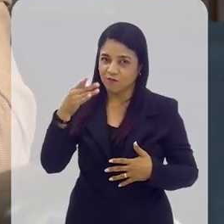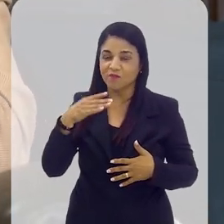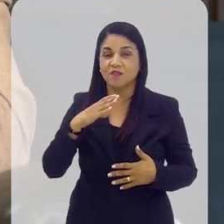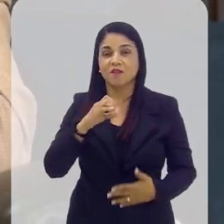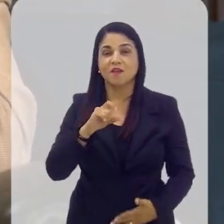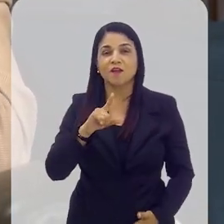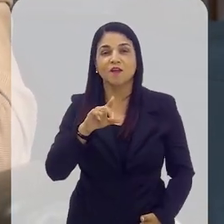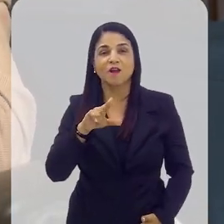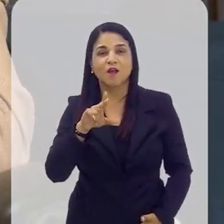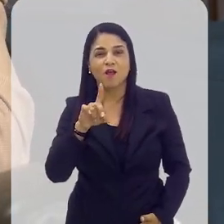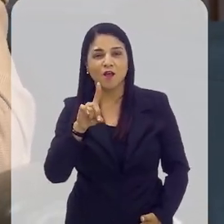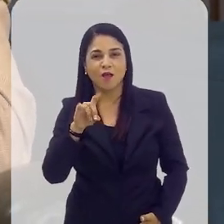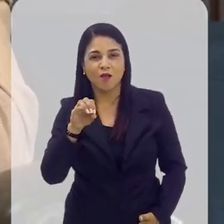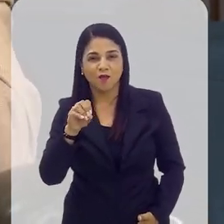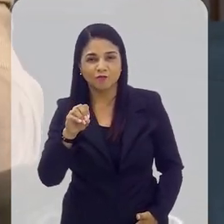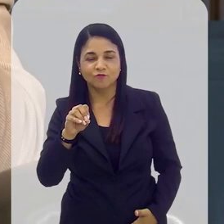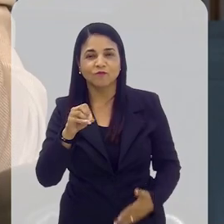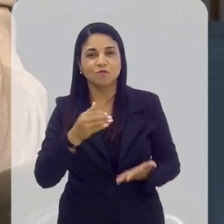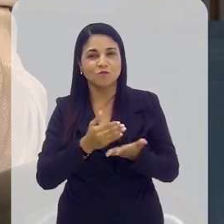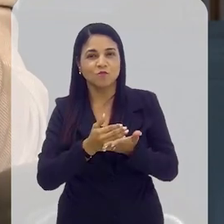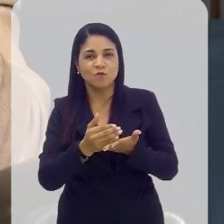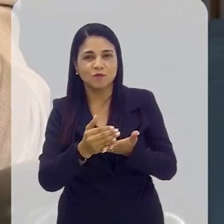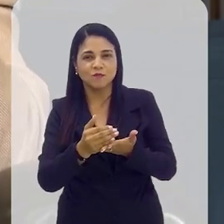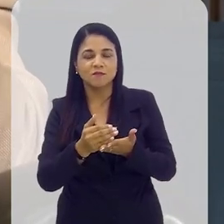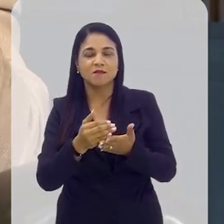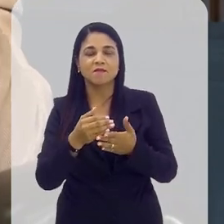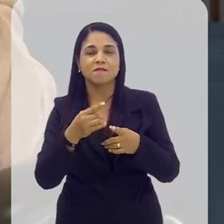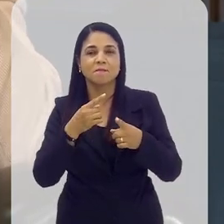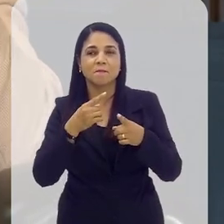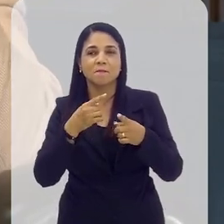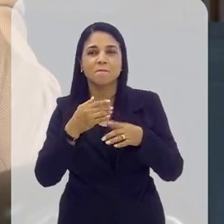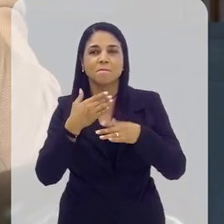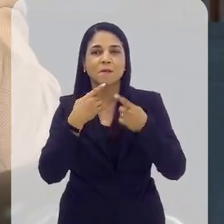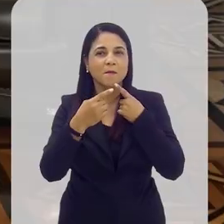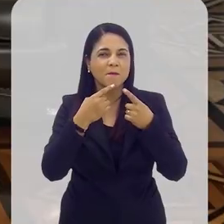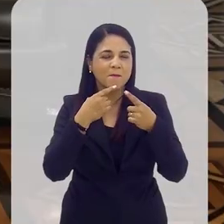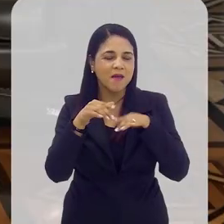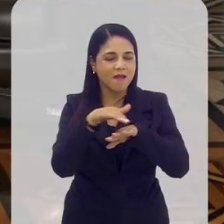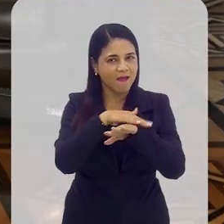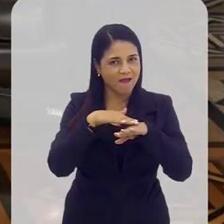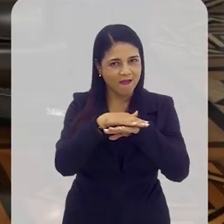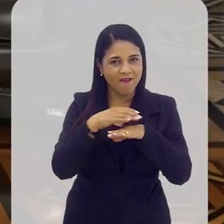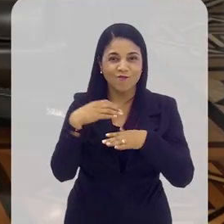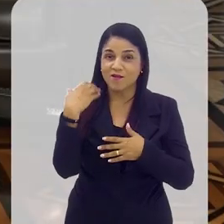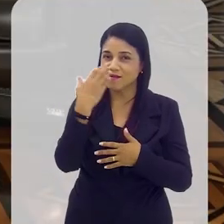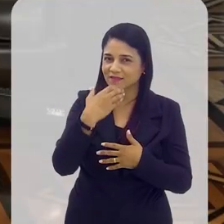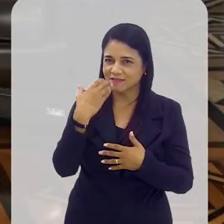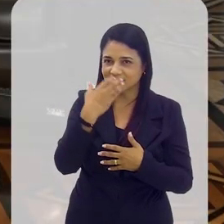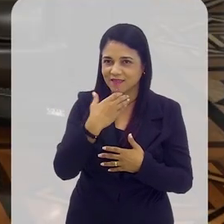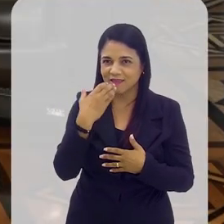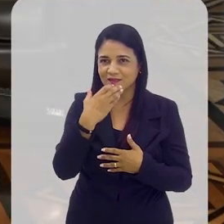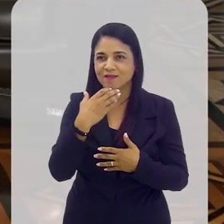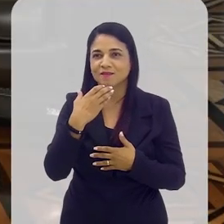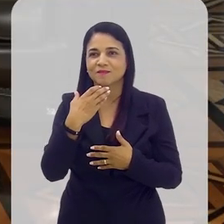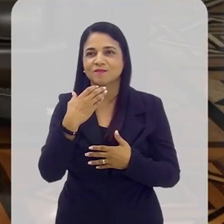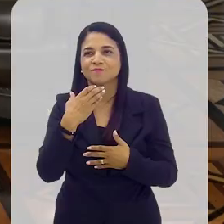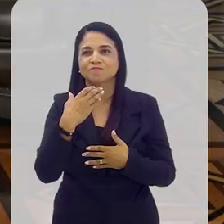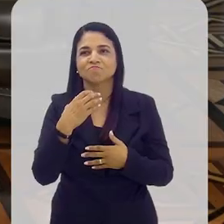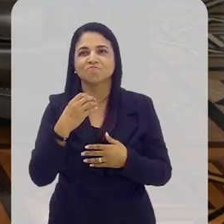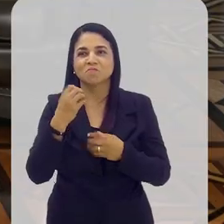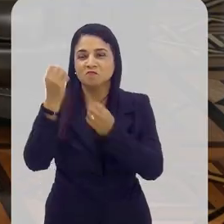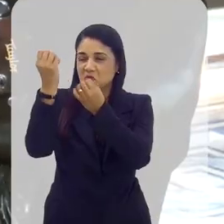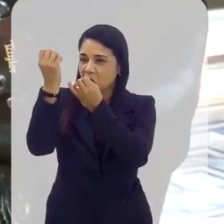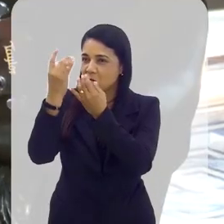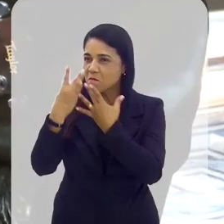Cláudio, monta um louvor pra gente agora, antes da gente começar o nosso papo, vai. Então, vou cantar uma canção que tem sido